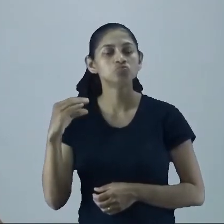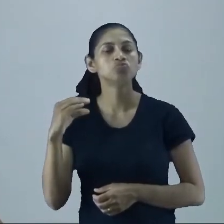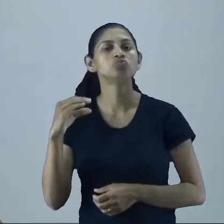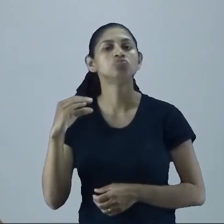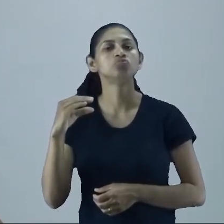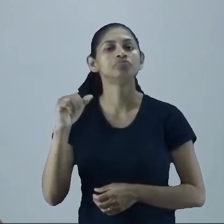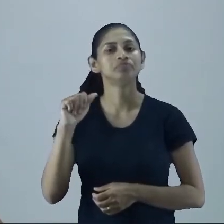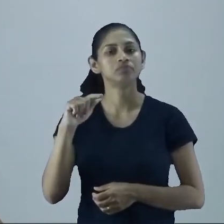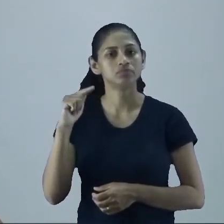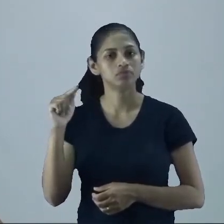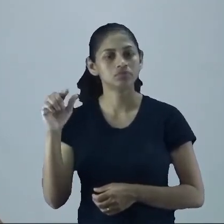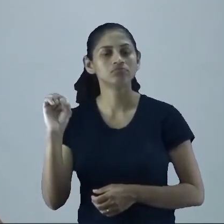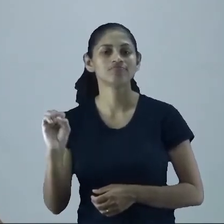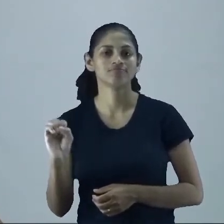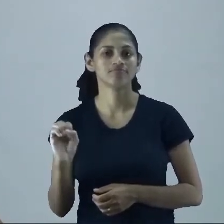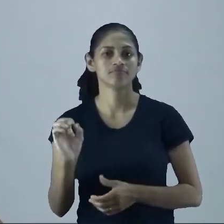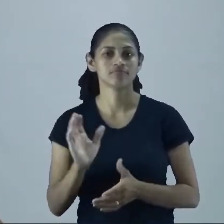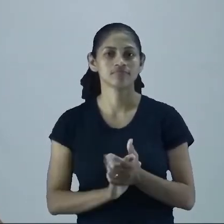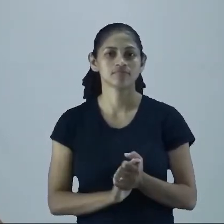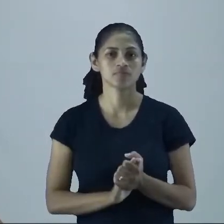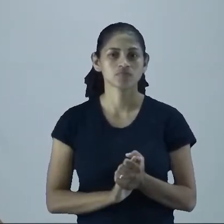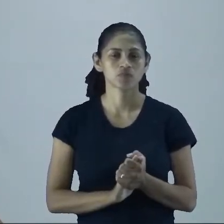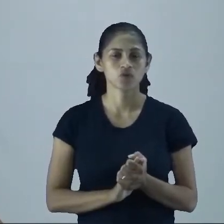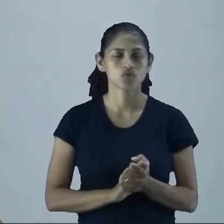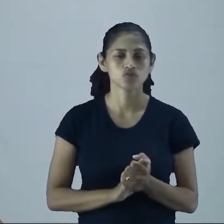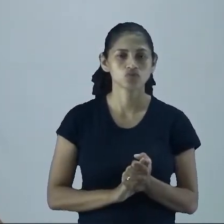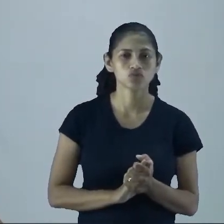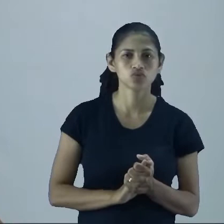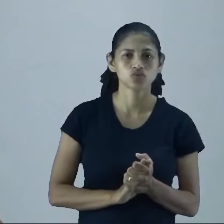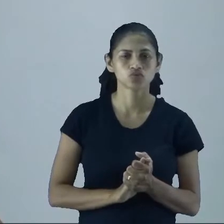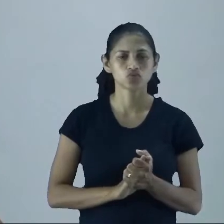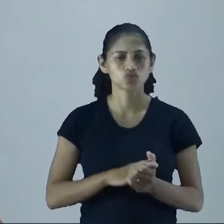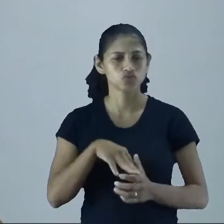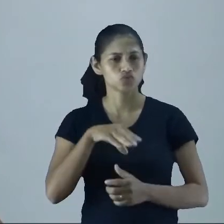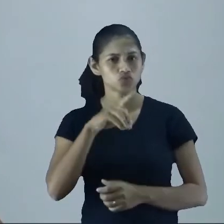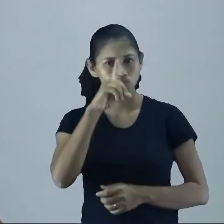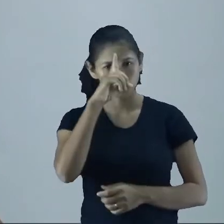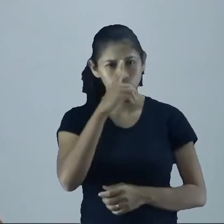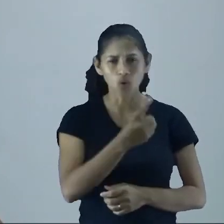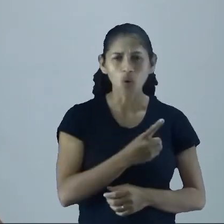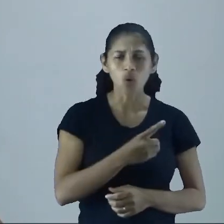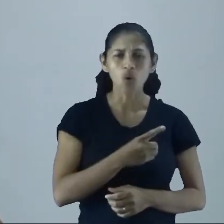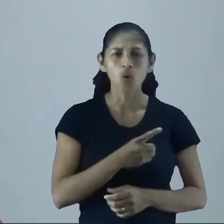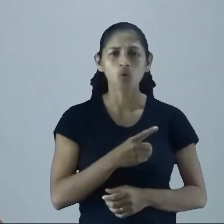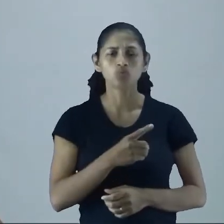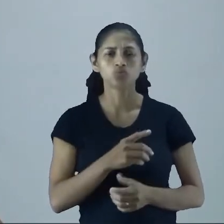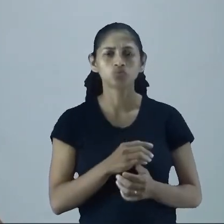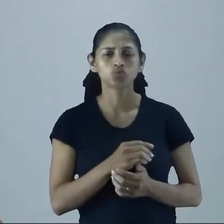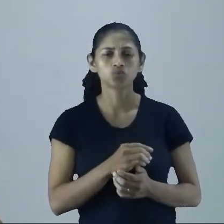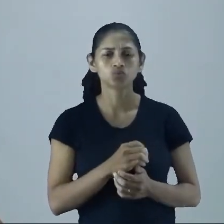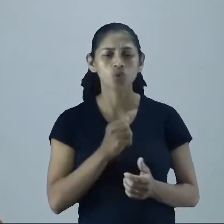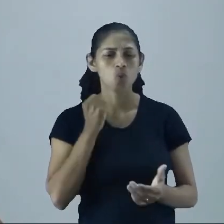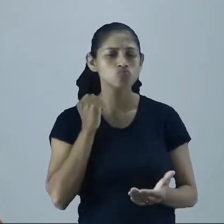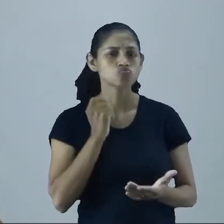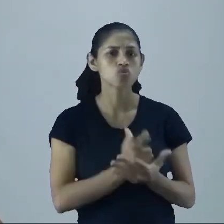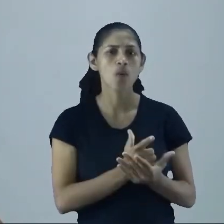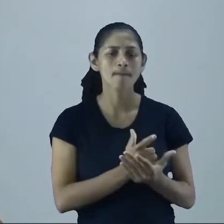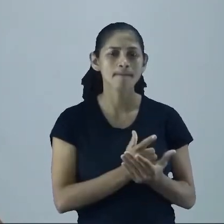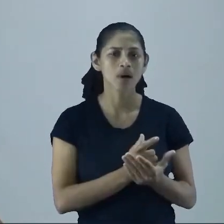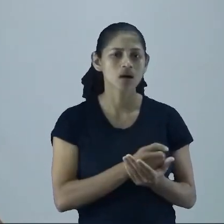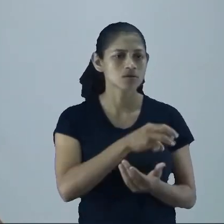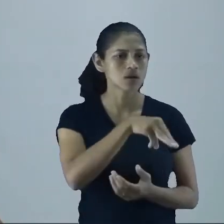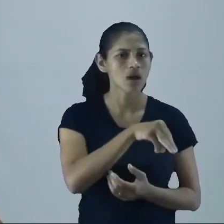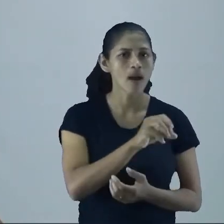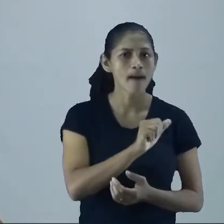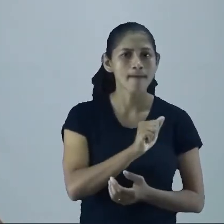donos das fazendas, os donos das terras, eles compraram máquinas que substituíam a mão de obra